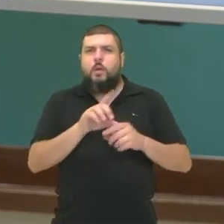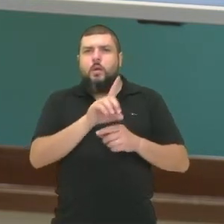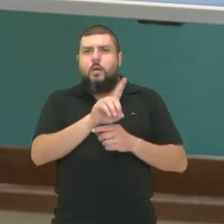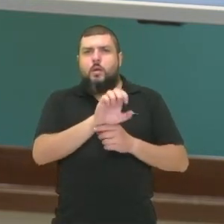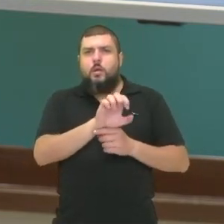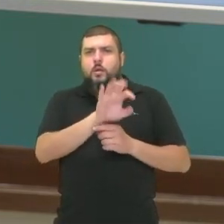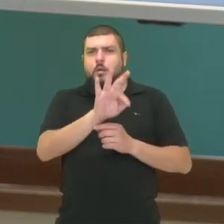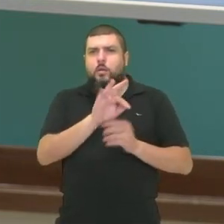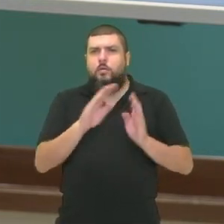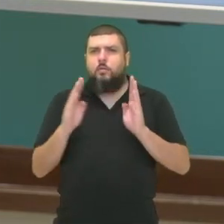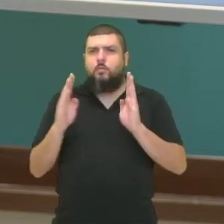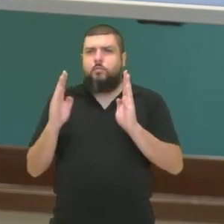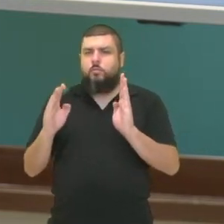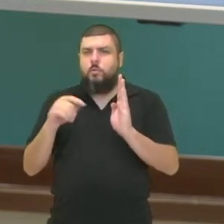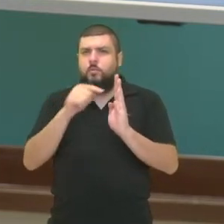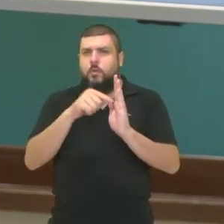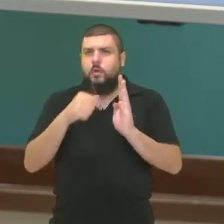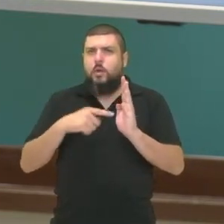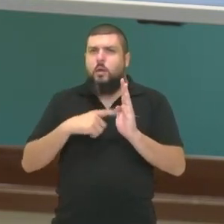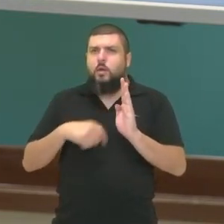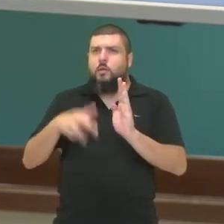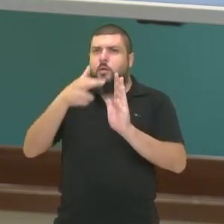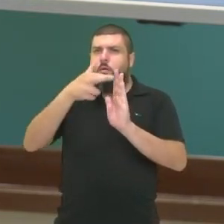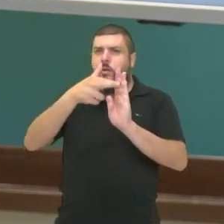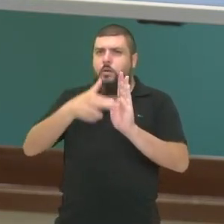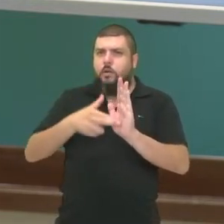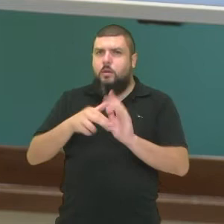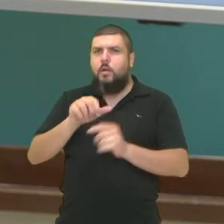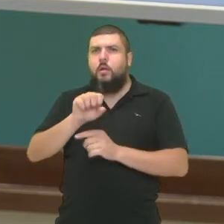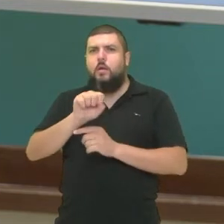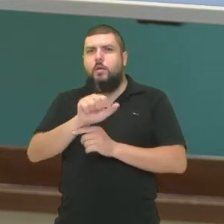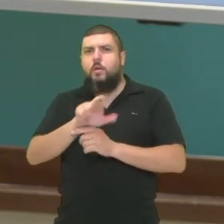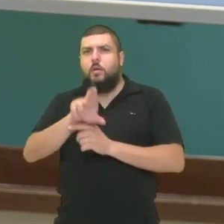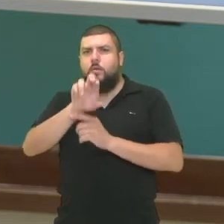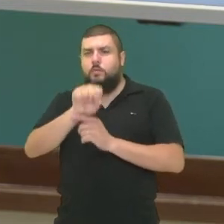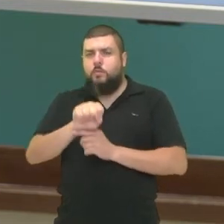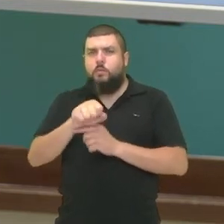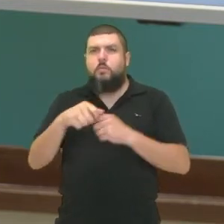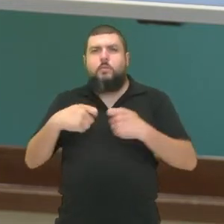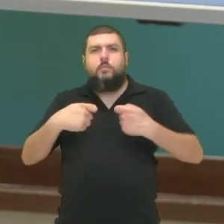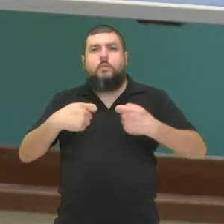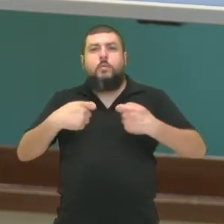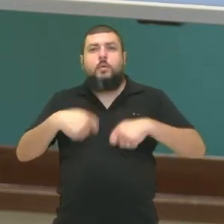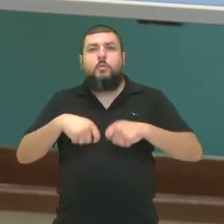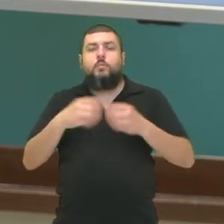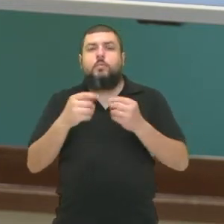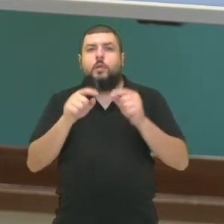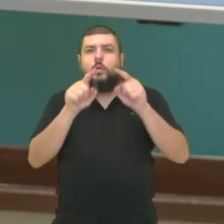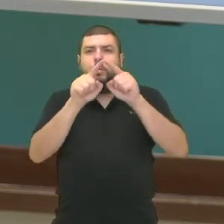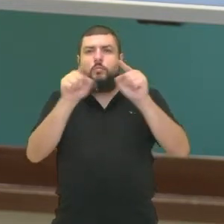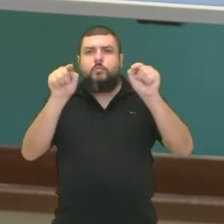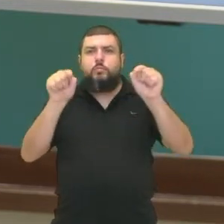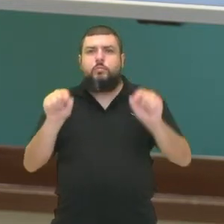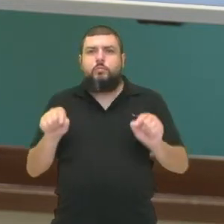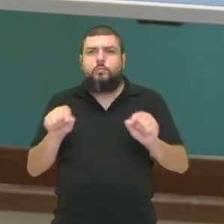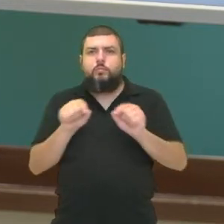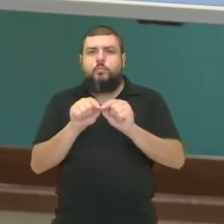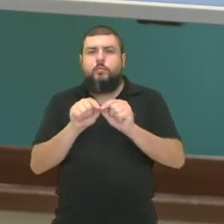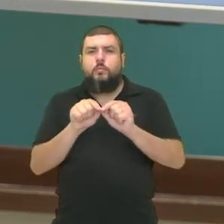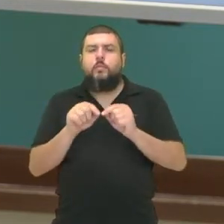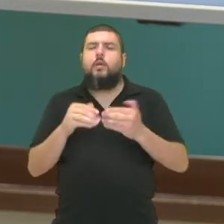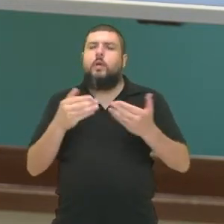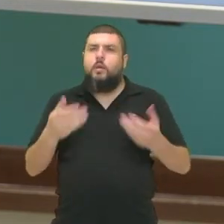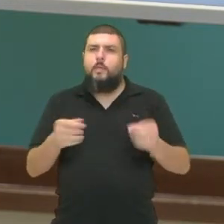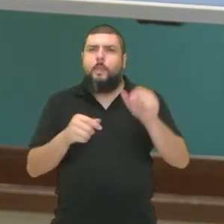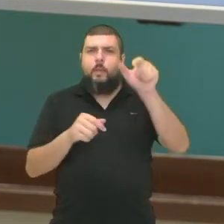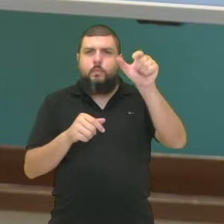Sarros, ou Sarri, né, como a gente já conversou anteriormente, eu preciso que ele tenha a forma quadrada. Por isso que a gente completa essa